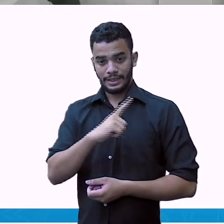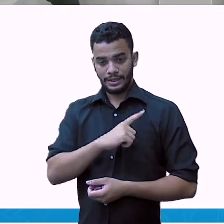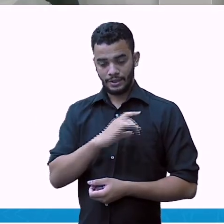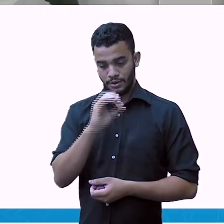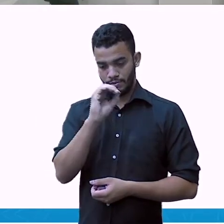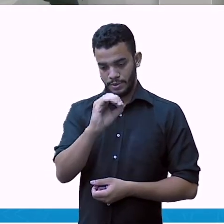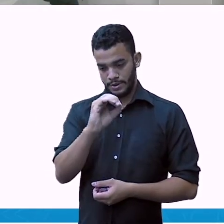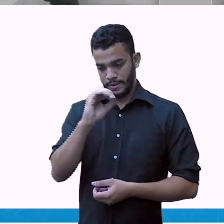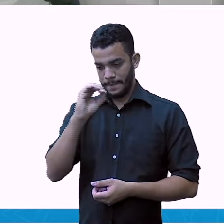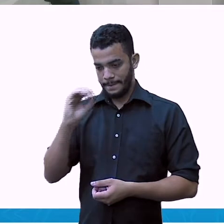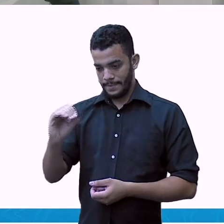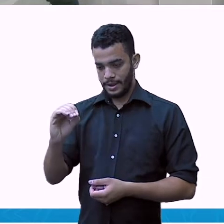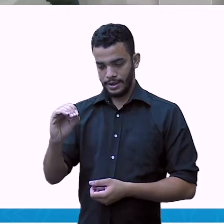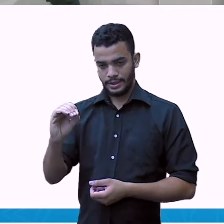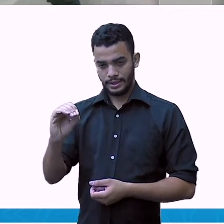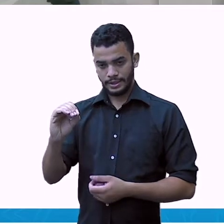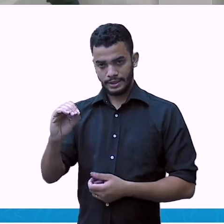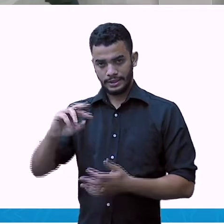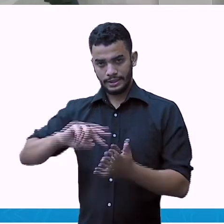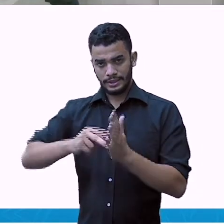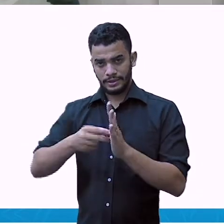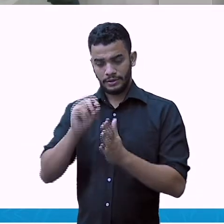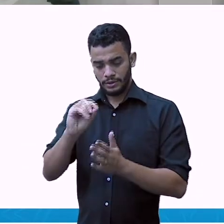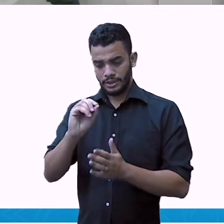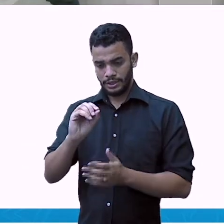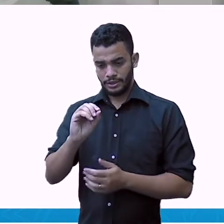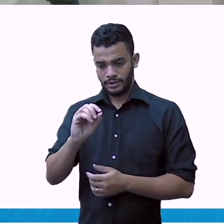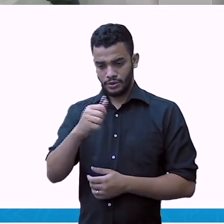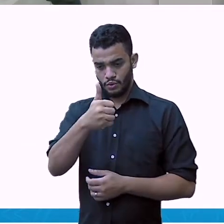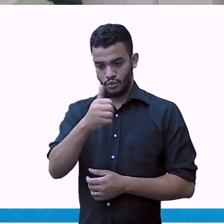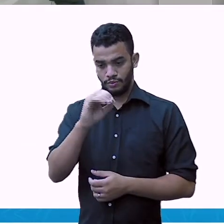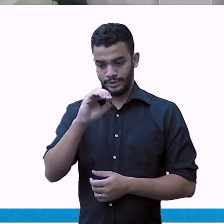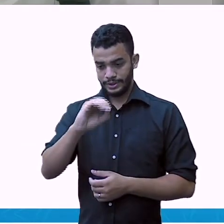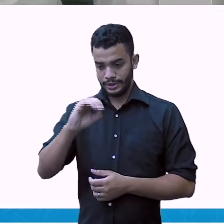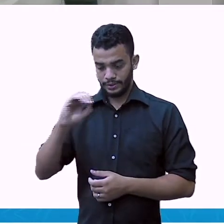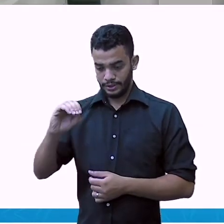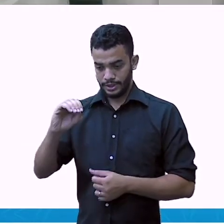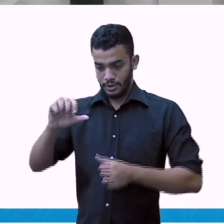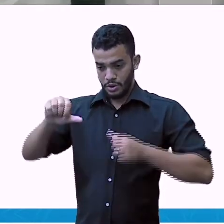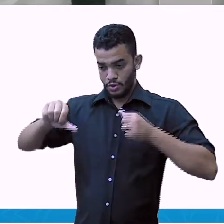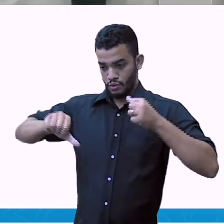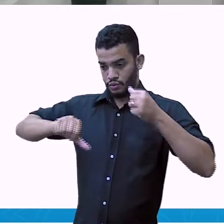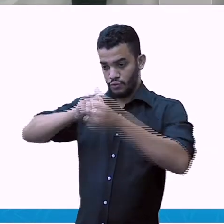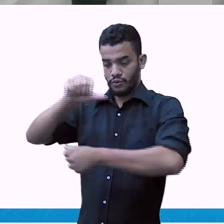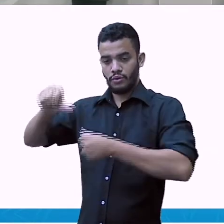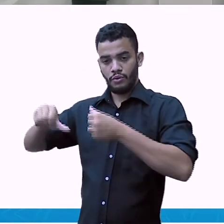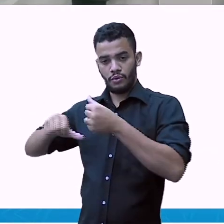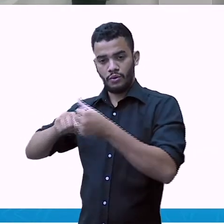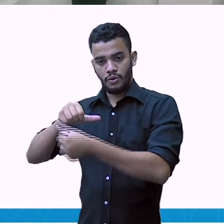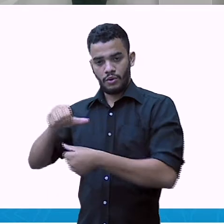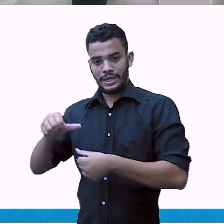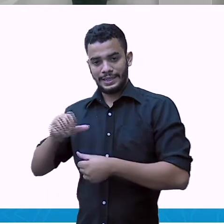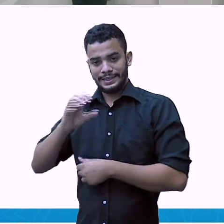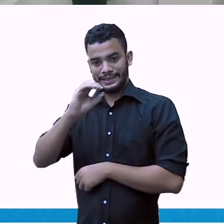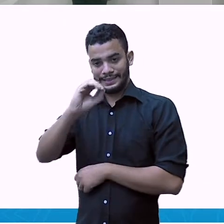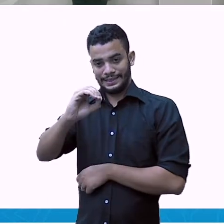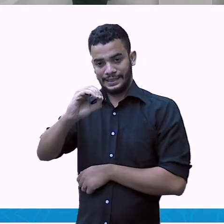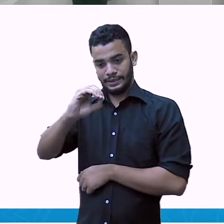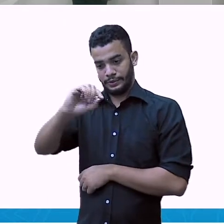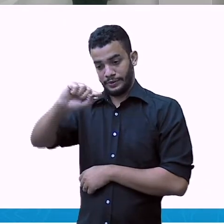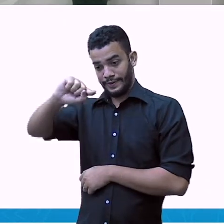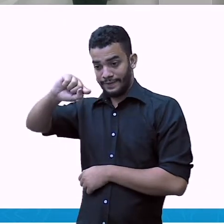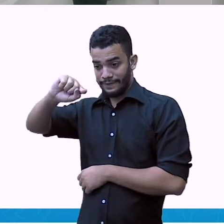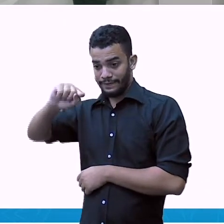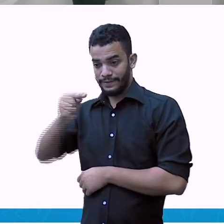Isso significa que quando eu for transformar essa fração para número decimal, após a minha vírgula, também